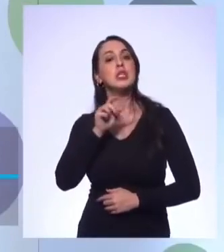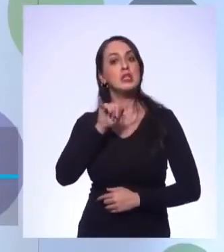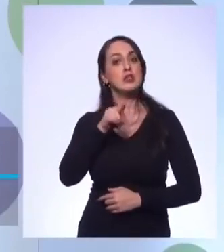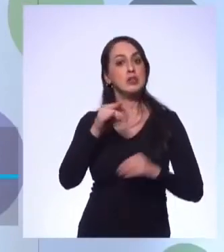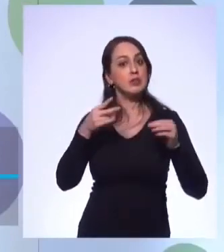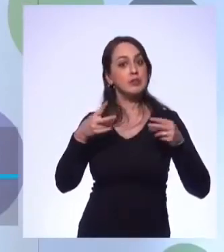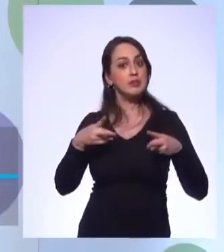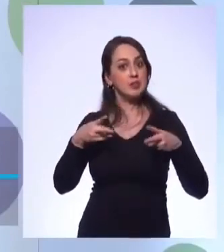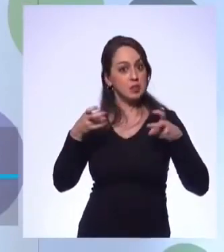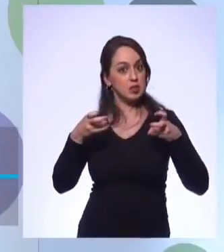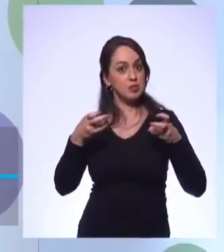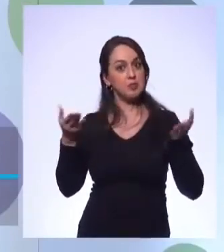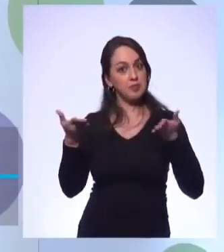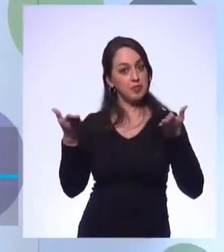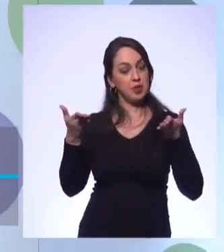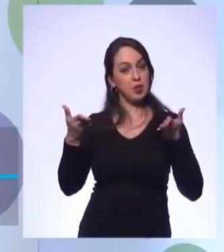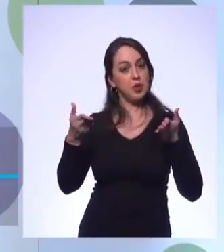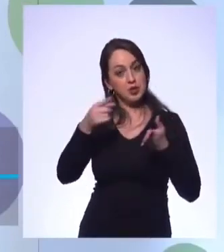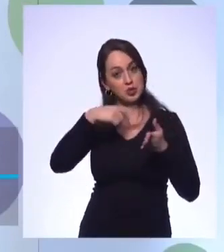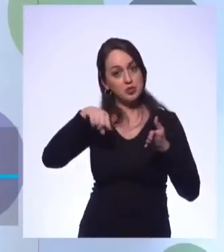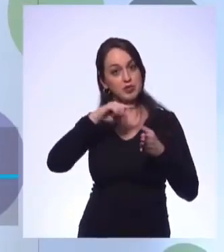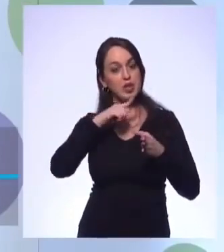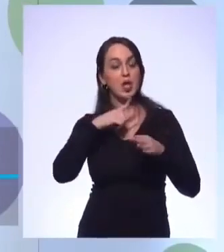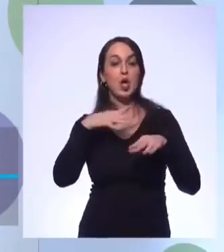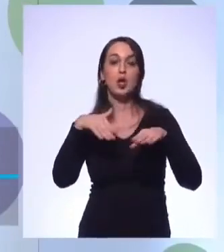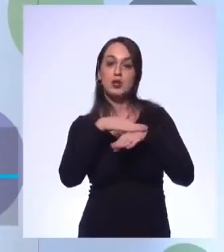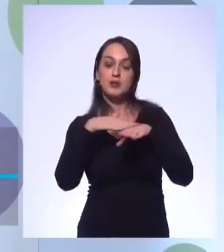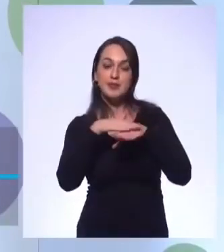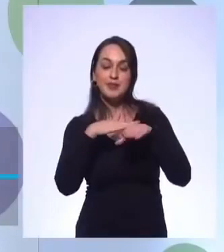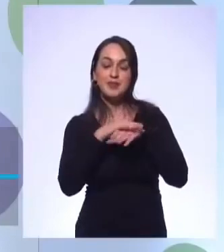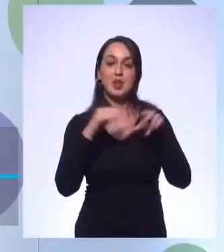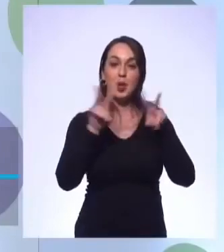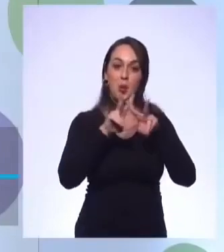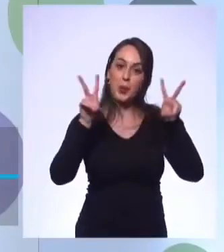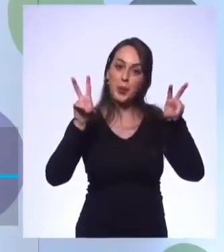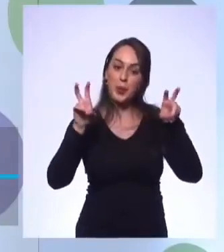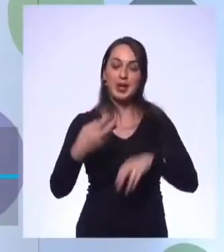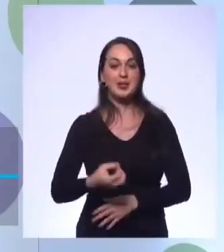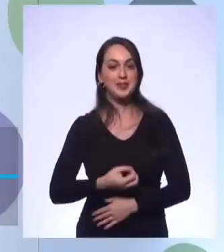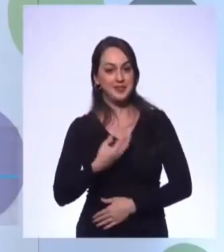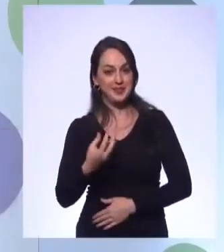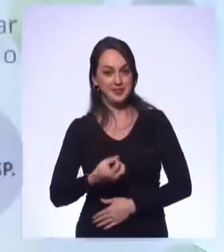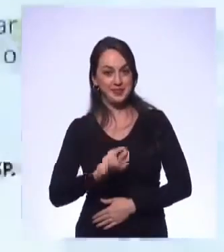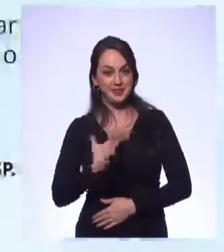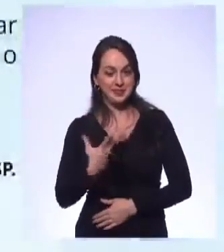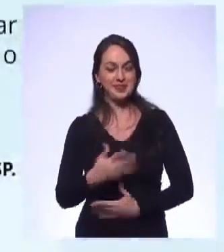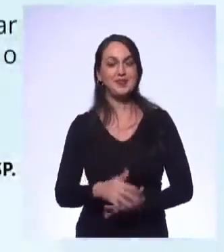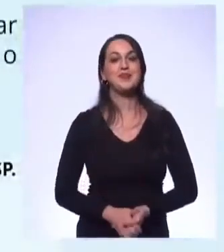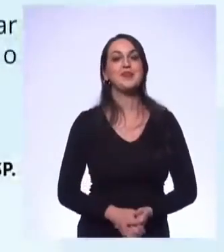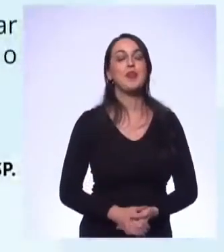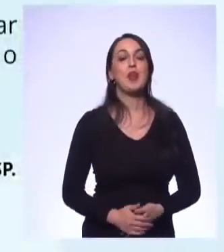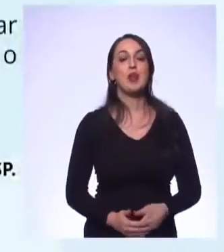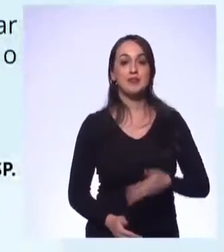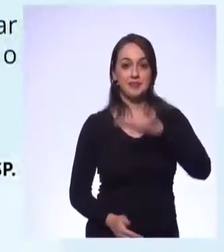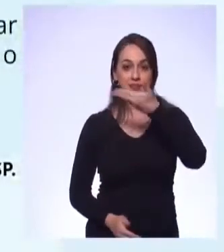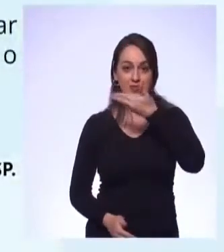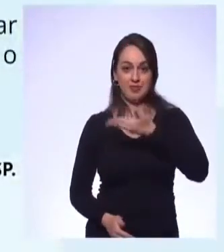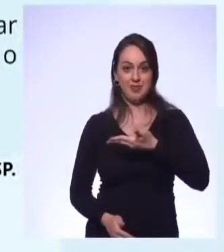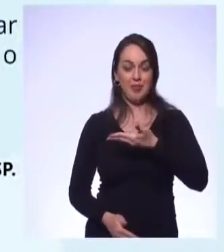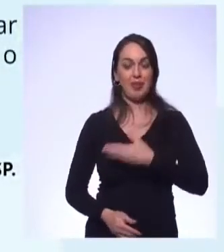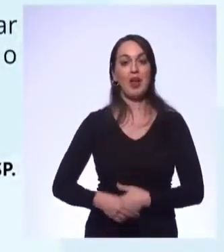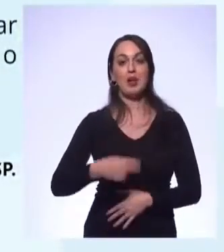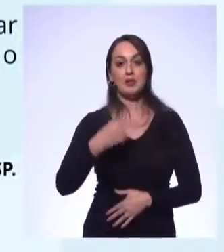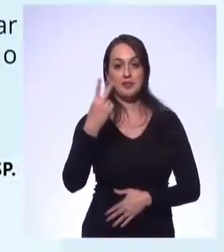agora vai ter uma conversa sobre o poema. E aí, coloca na telinha, por favor, as nossas primeiras 2 perguntas,